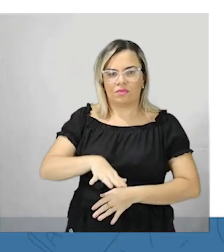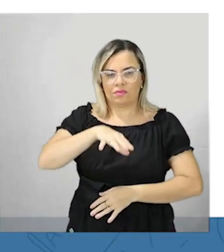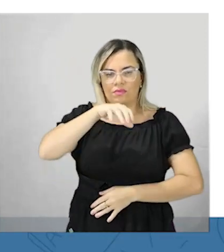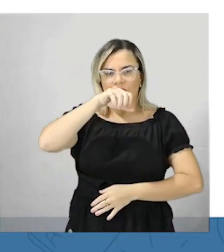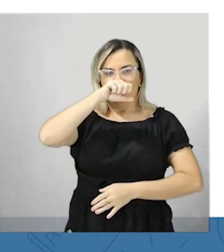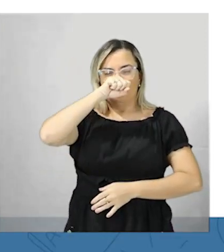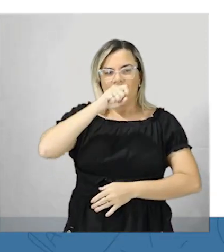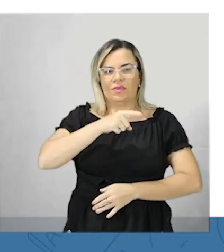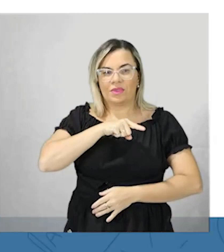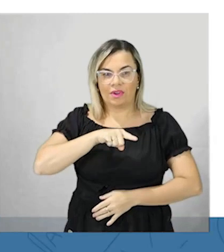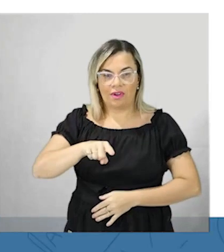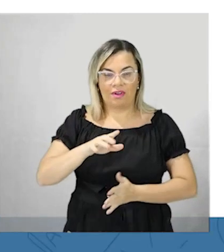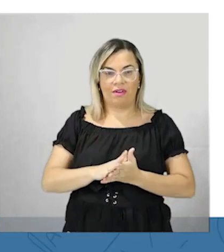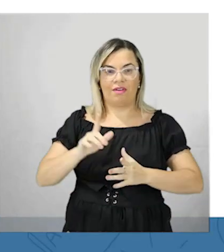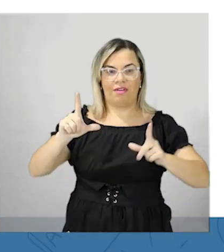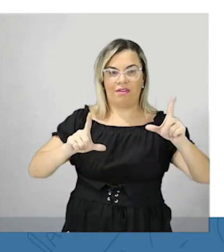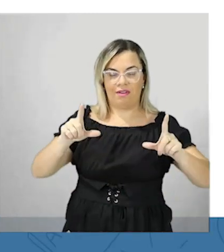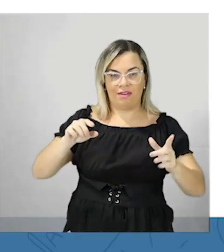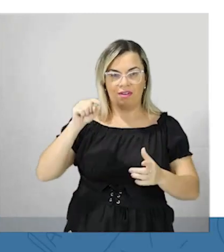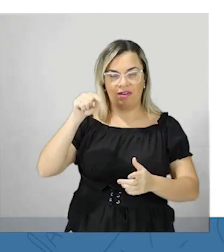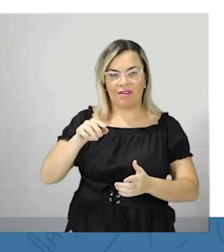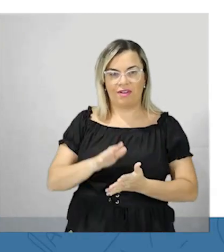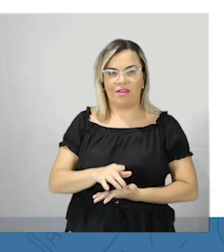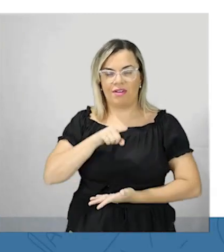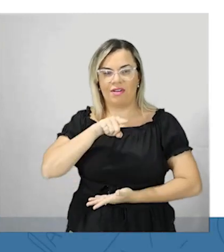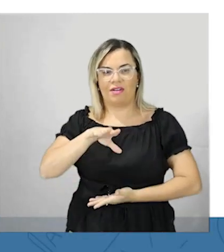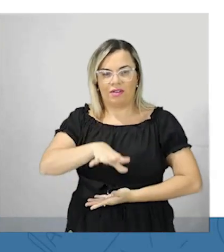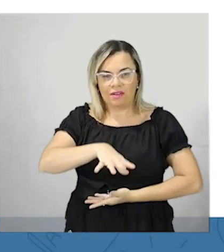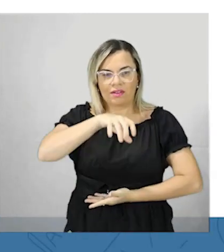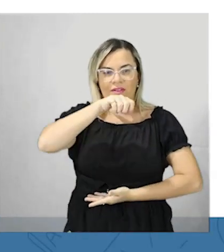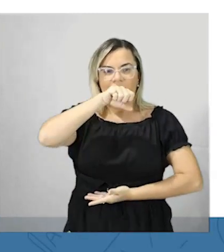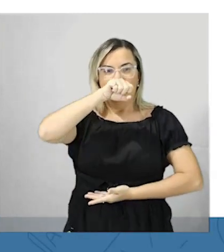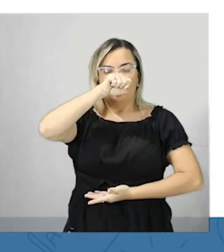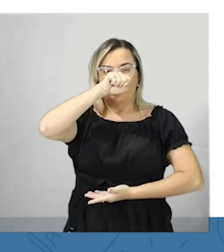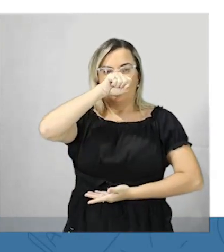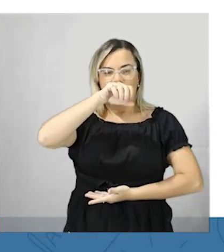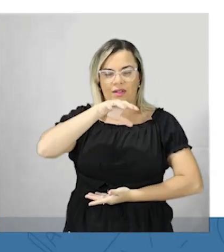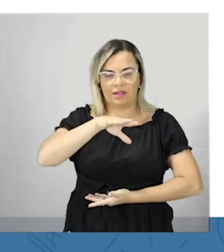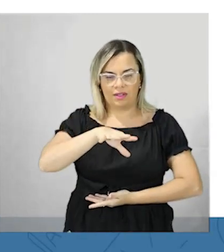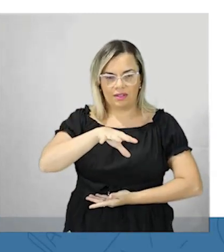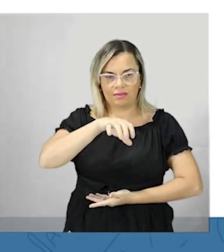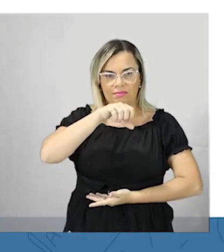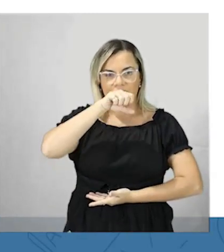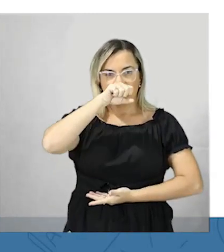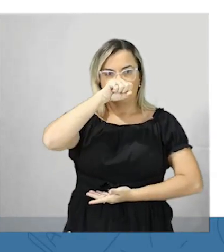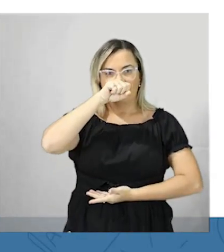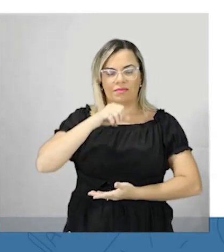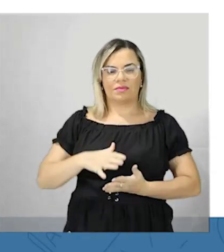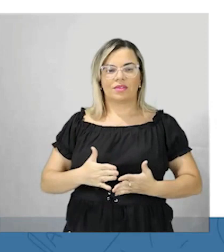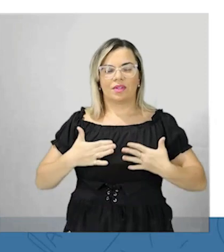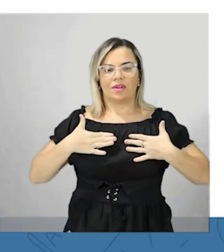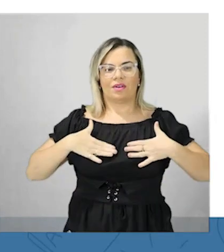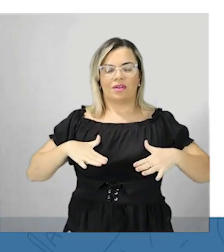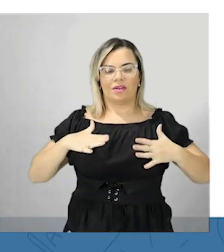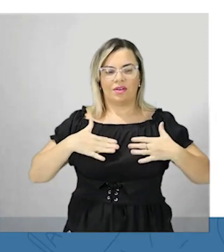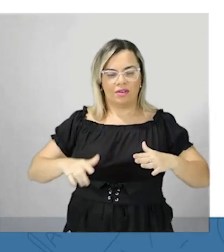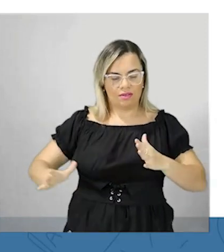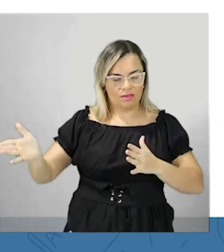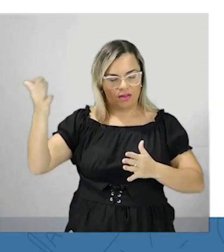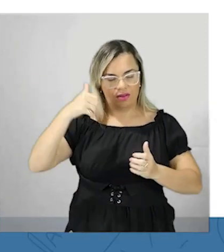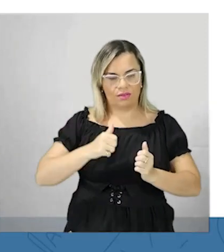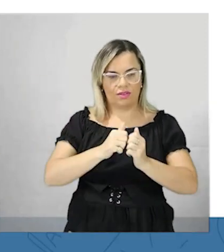Respira, tu aí que está me assistindo, tu aí, tá apontando o dedo para ti. Respira, tá certo? Bora para a segunda